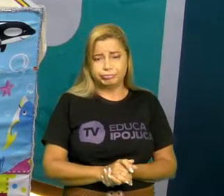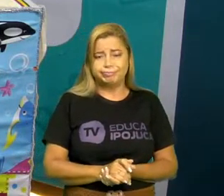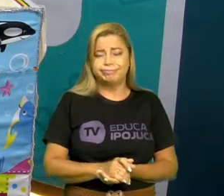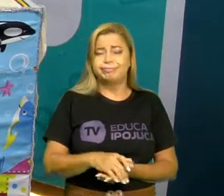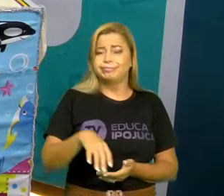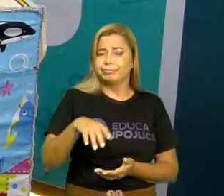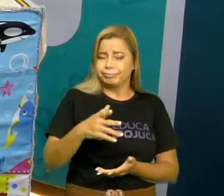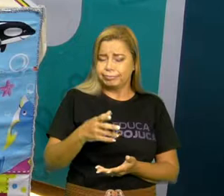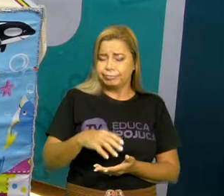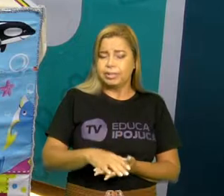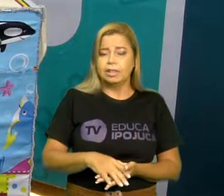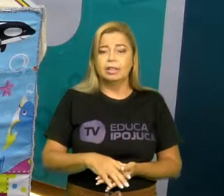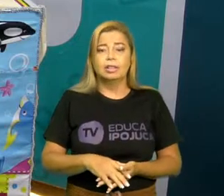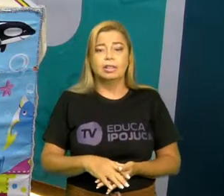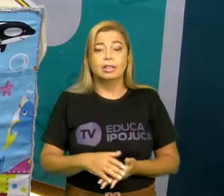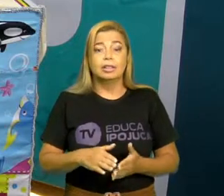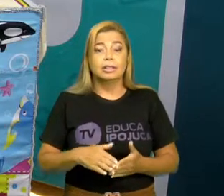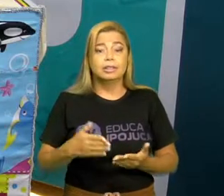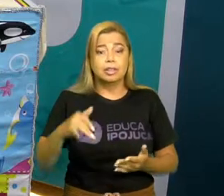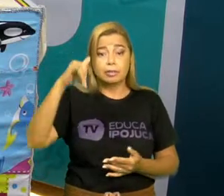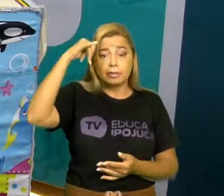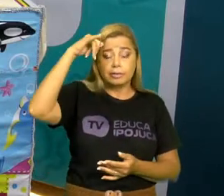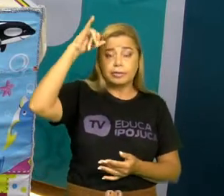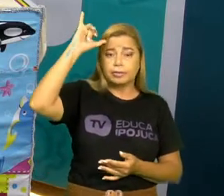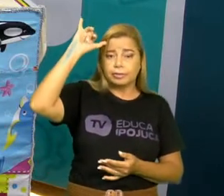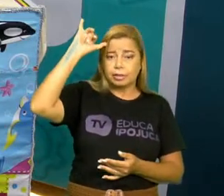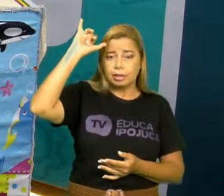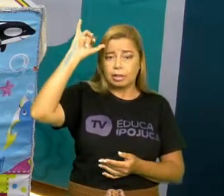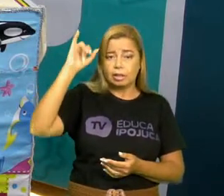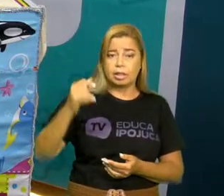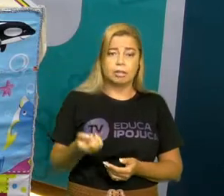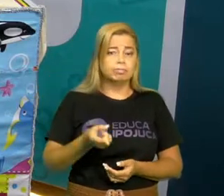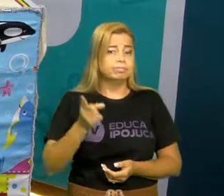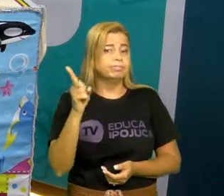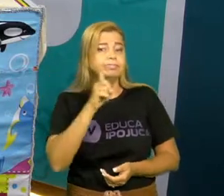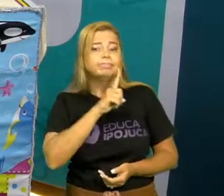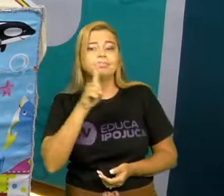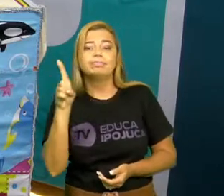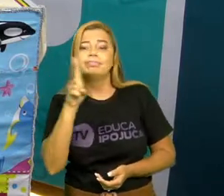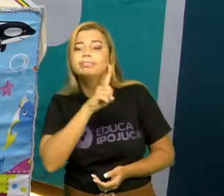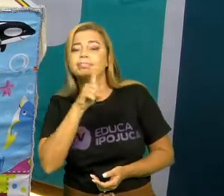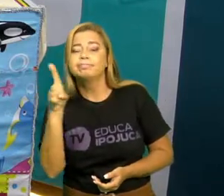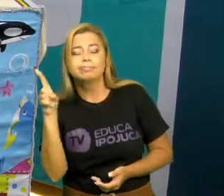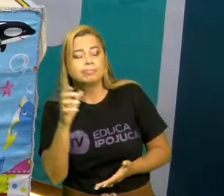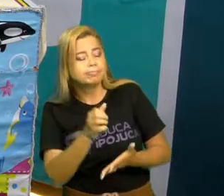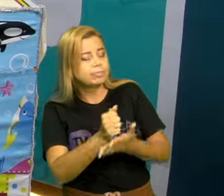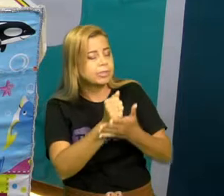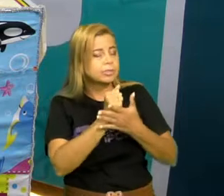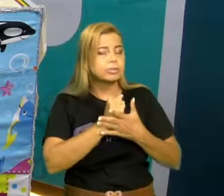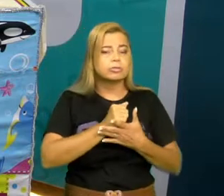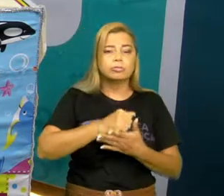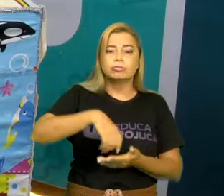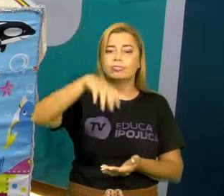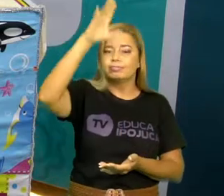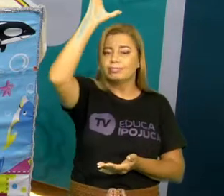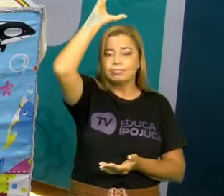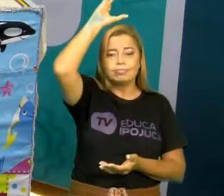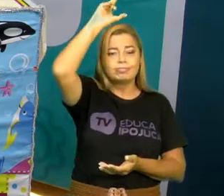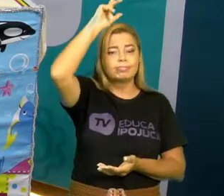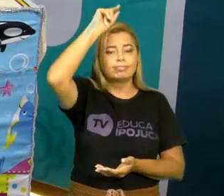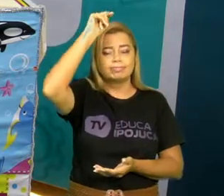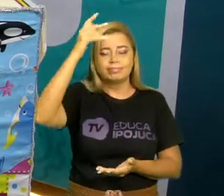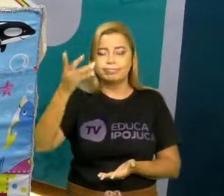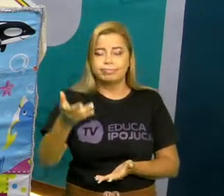muito. Isso, Leiturinha. E a vaca, gente, não foi ajudar a galinha. Não? Não.